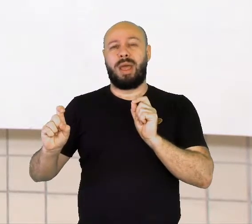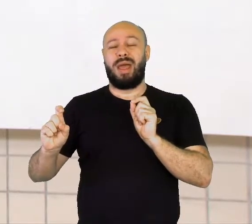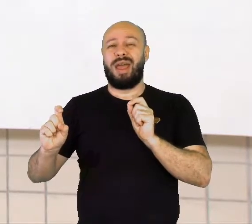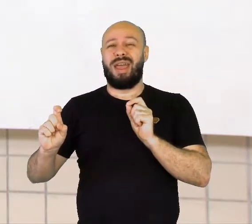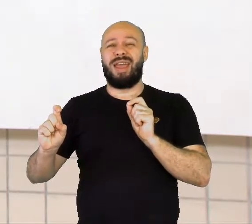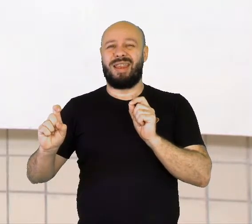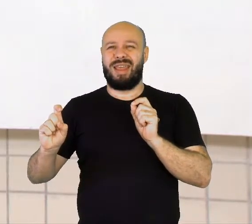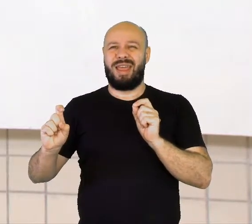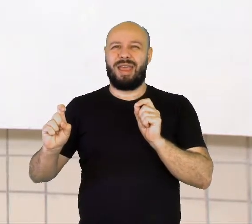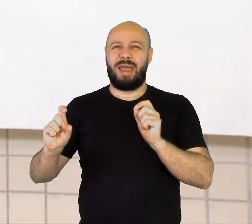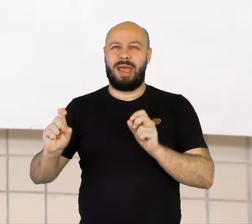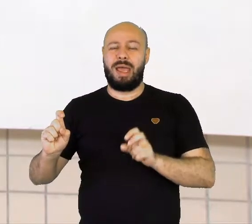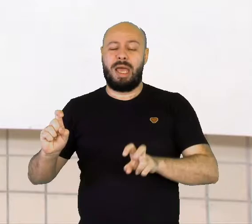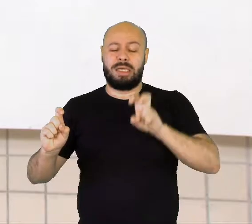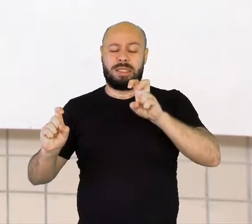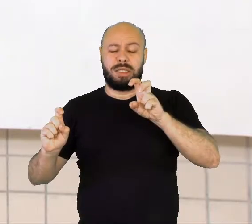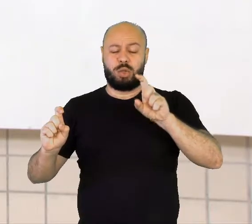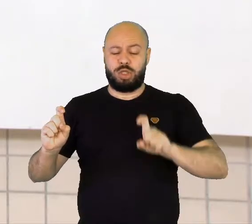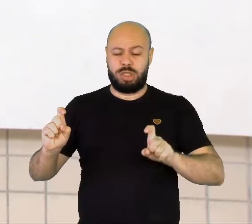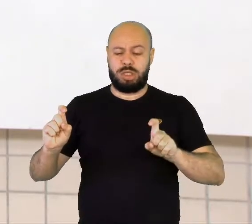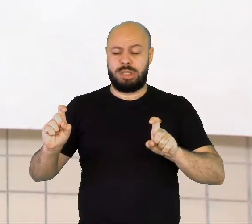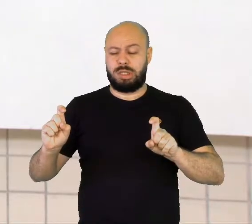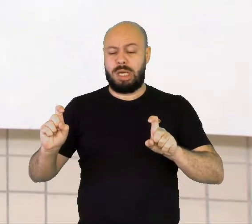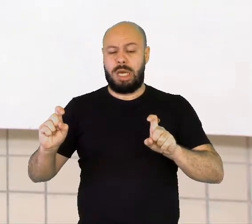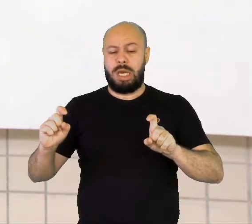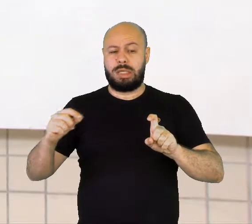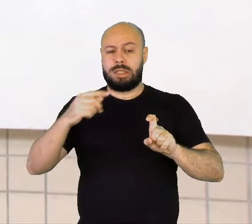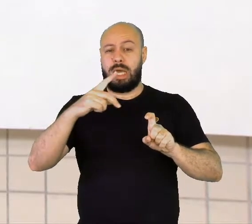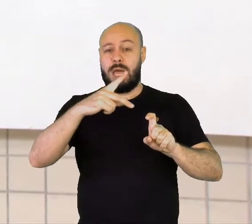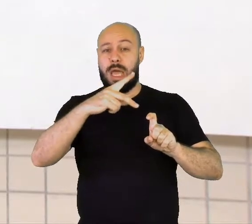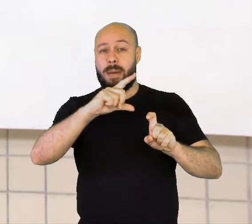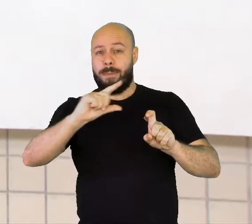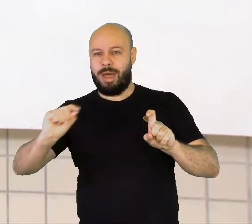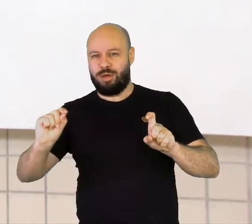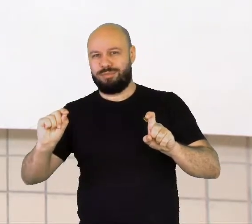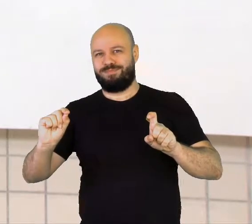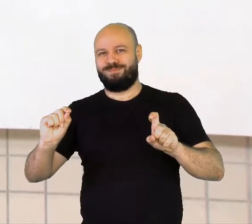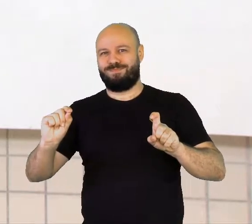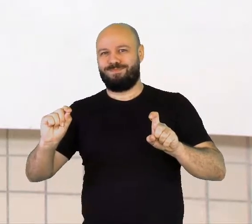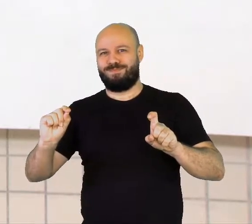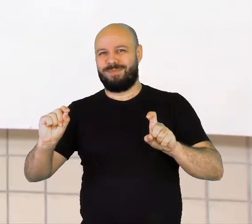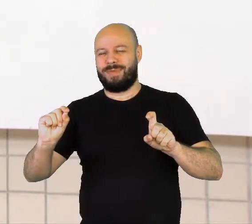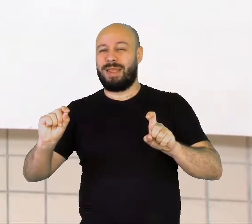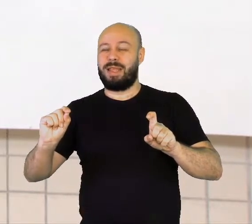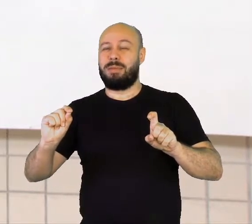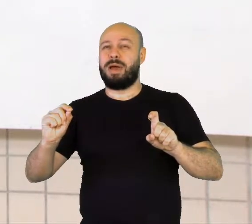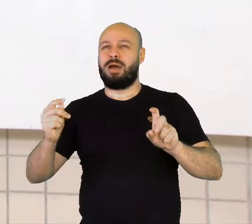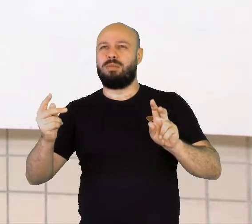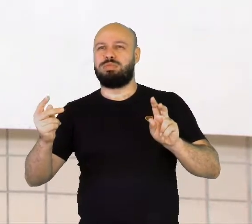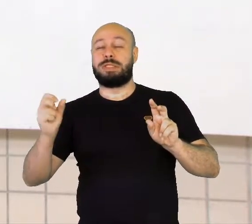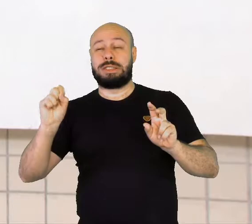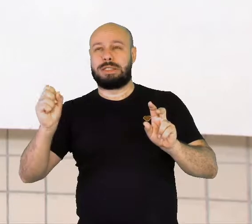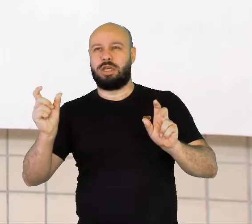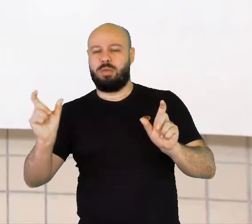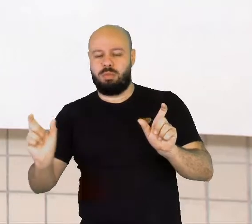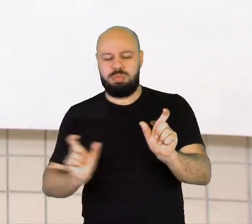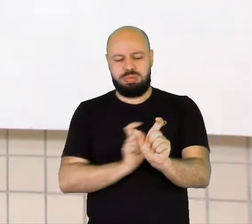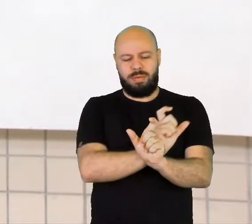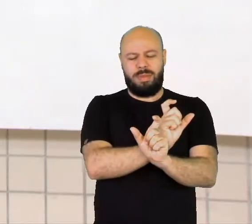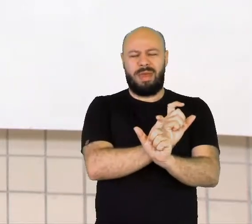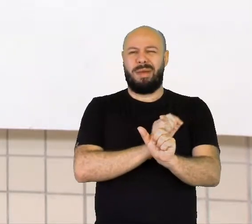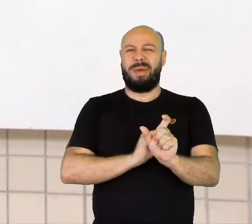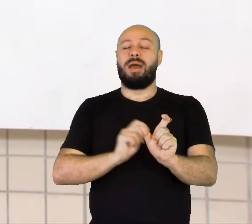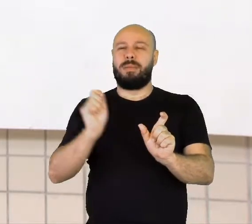o 5x. Então, se eu passar o 5x para o primeiro membro, ele vai vir negativo e eu vou ter um número negativo aqui. E o